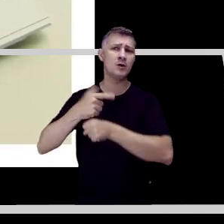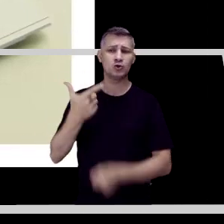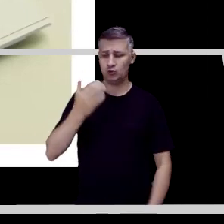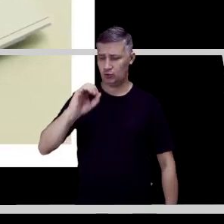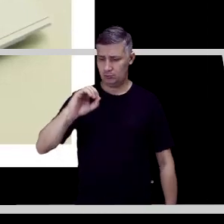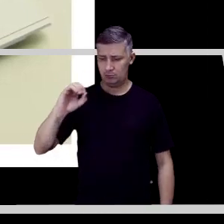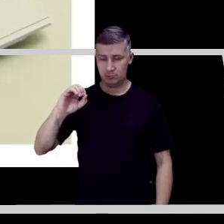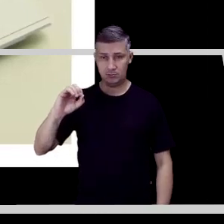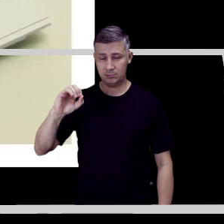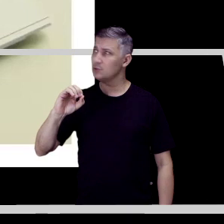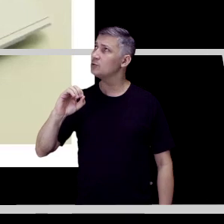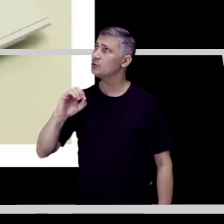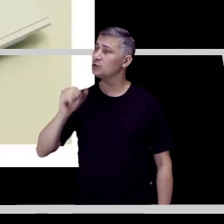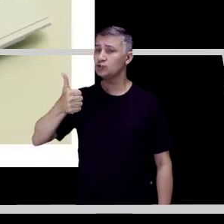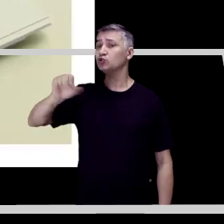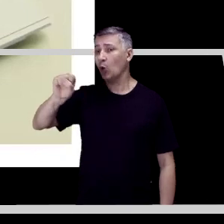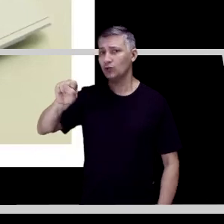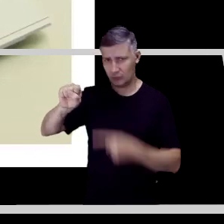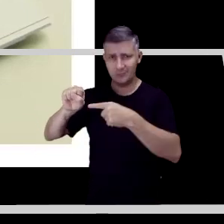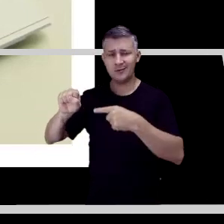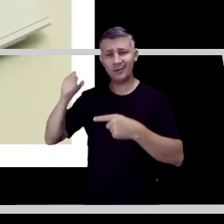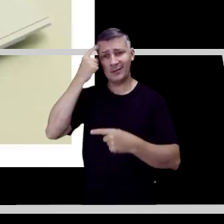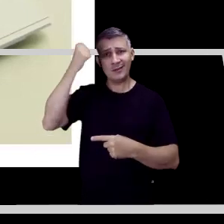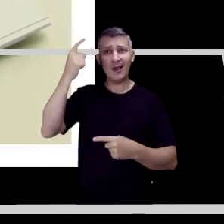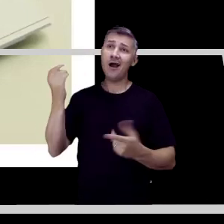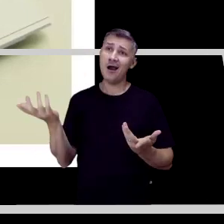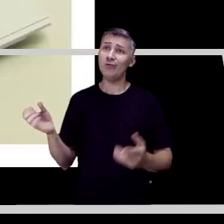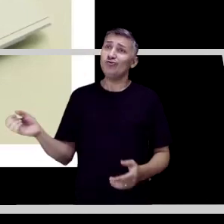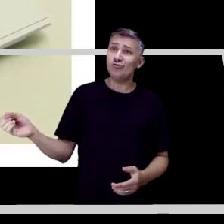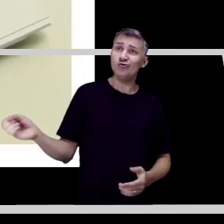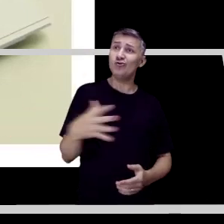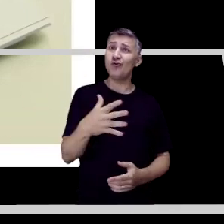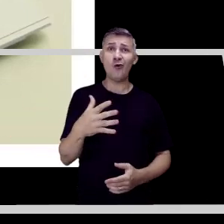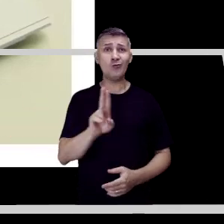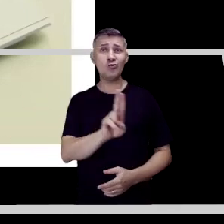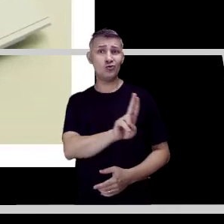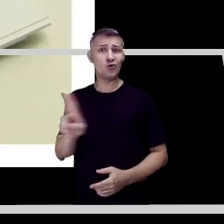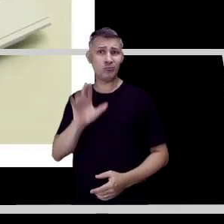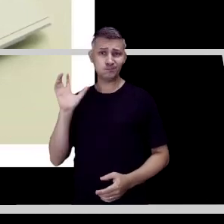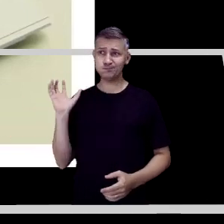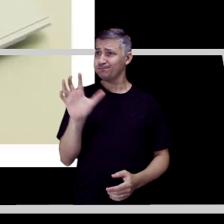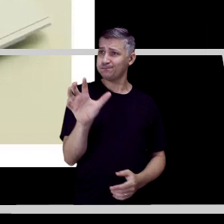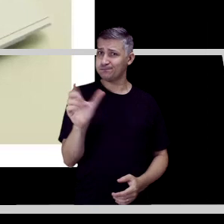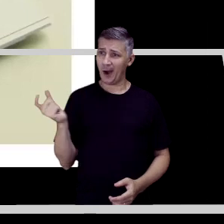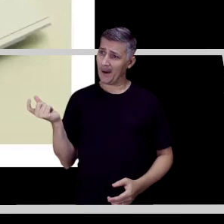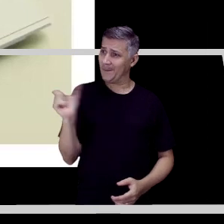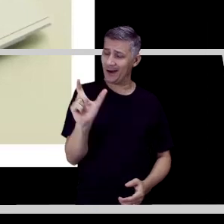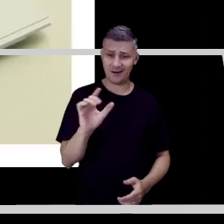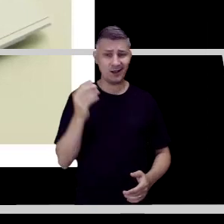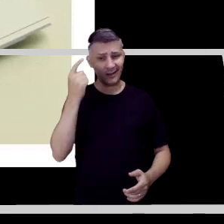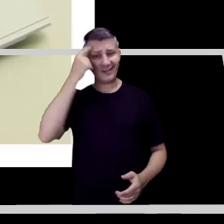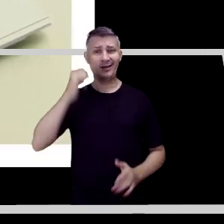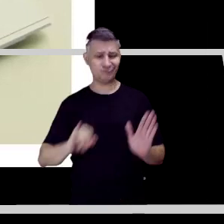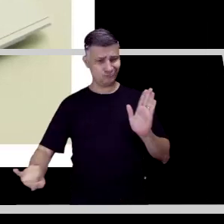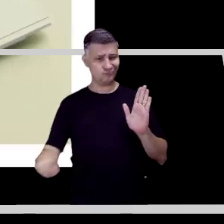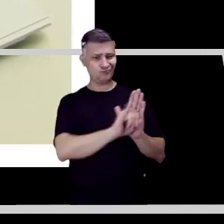em 2018, a gente se teve uma ideia assim de quem sabe a gente dar um nome para isso, não? Em vez de para